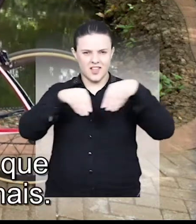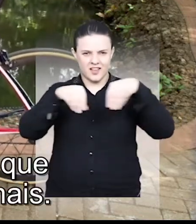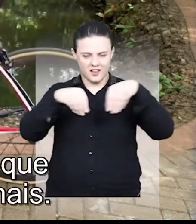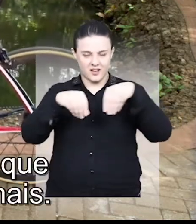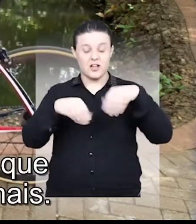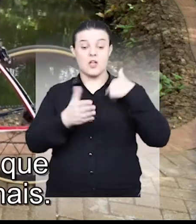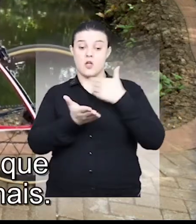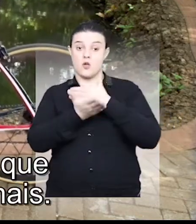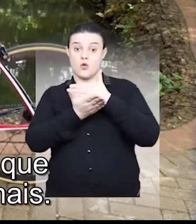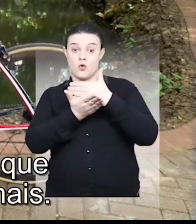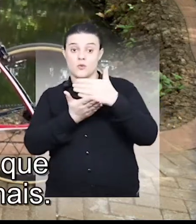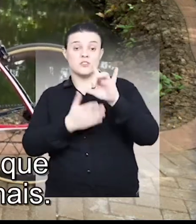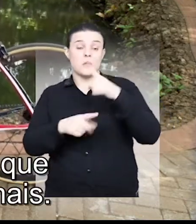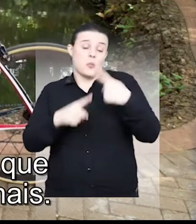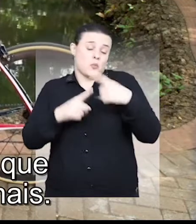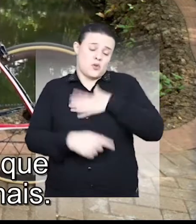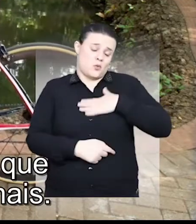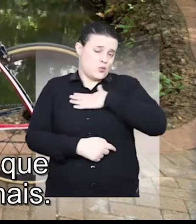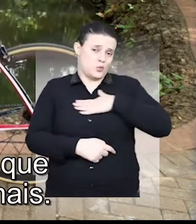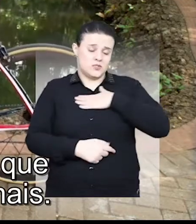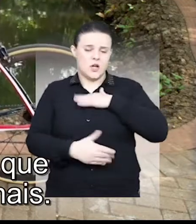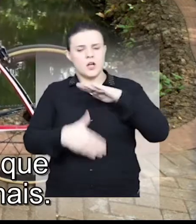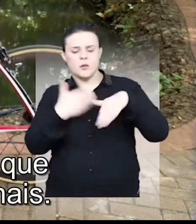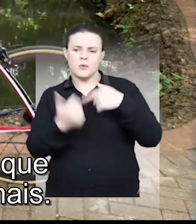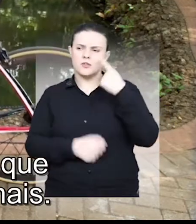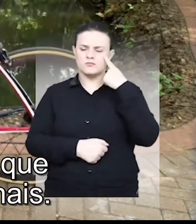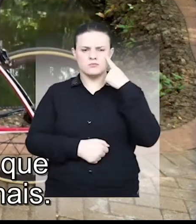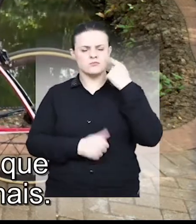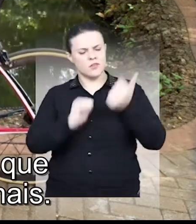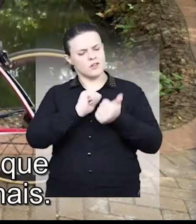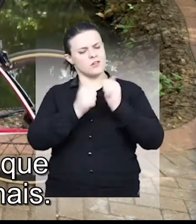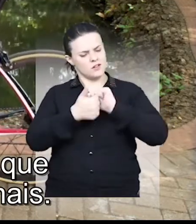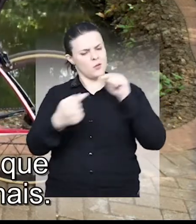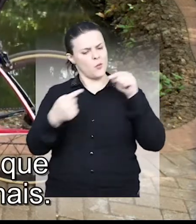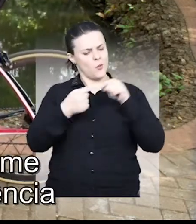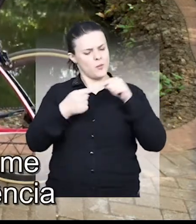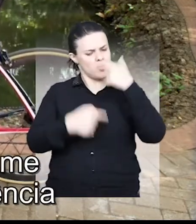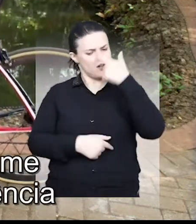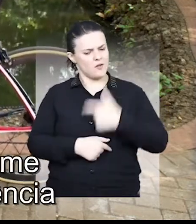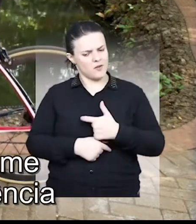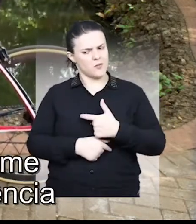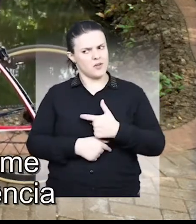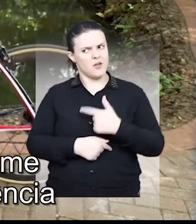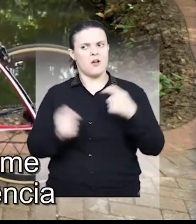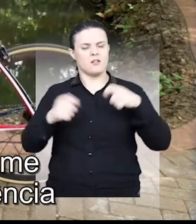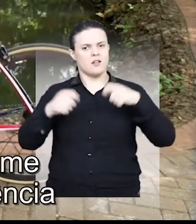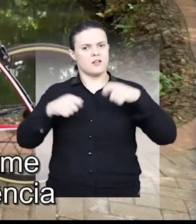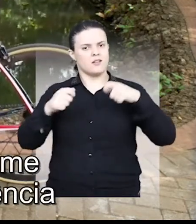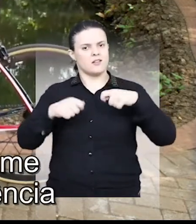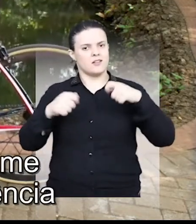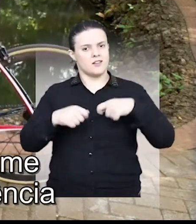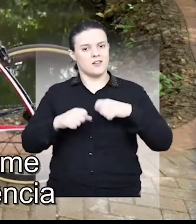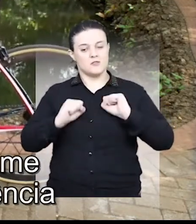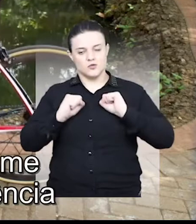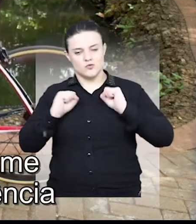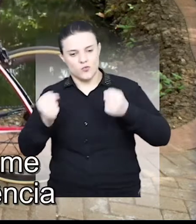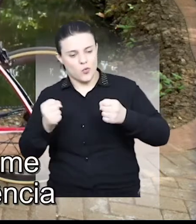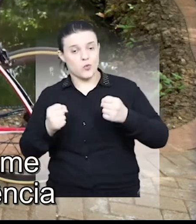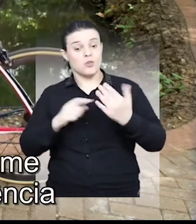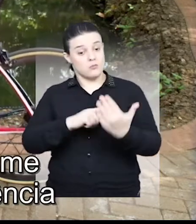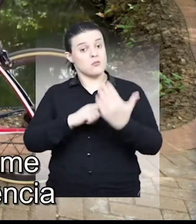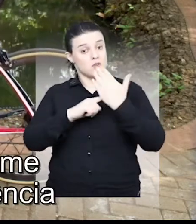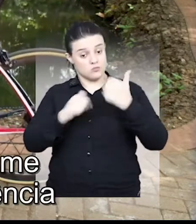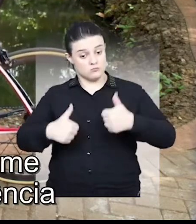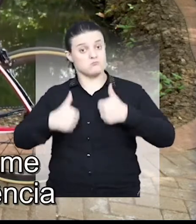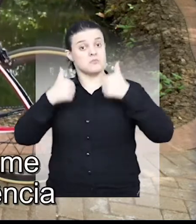Então, ali eu comecei por hobby e vi que era o esporte que eu me adequava mais, que eu consegui fazer mais força, que